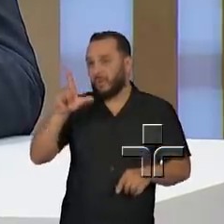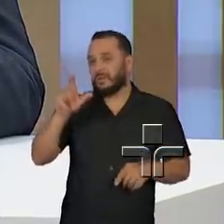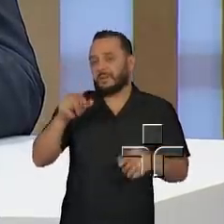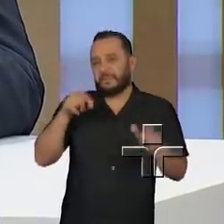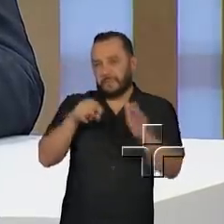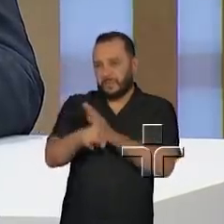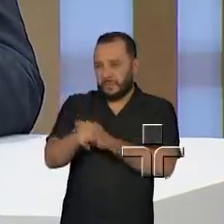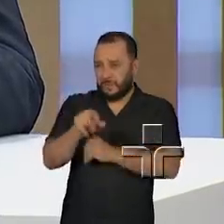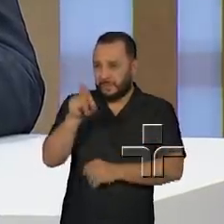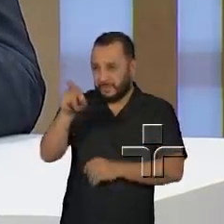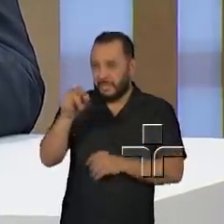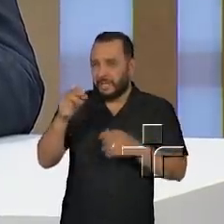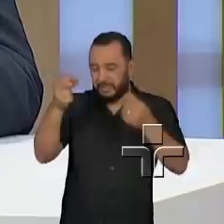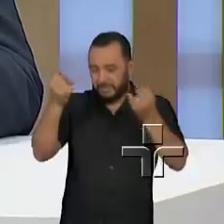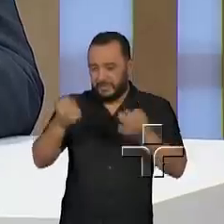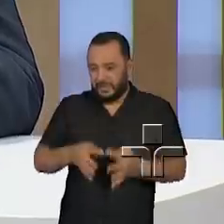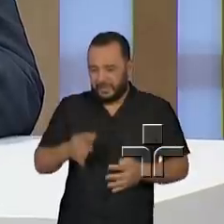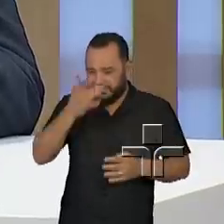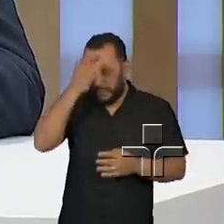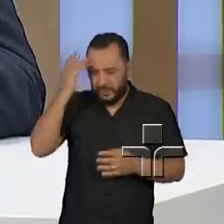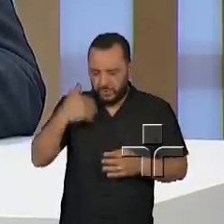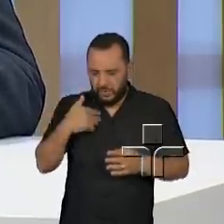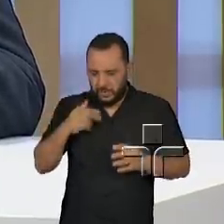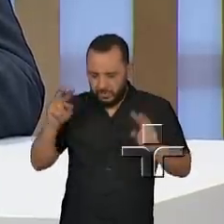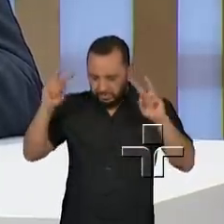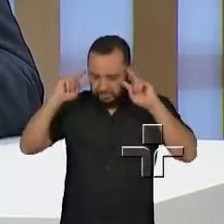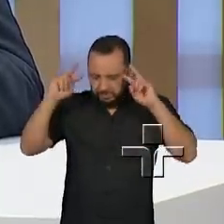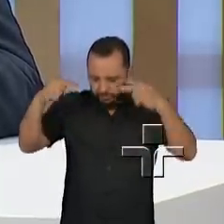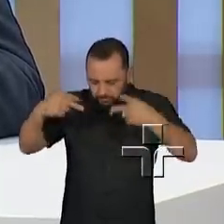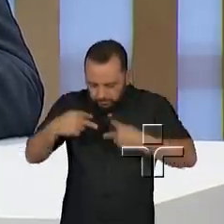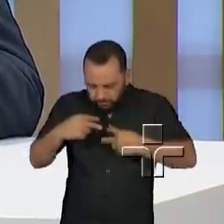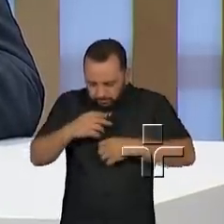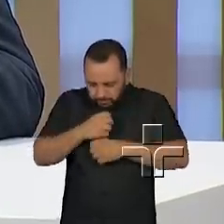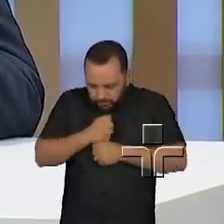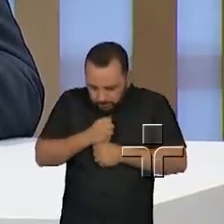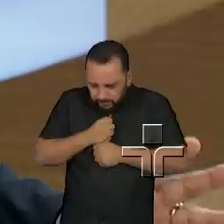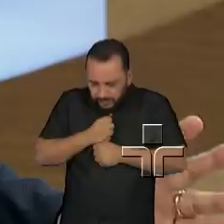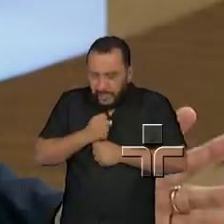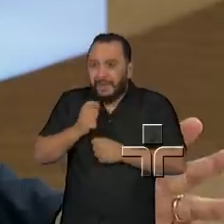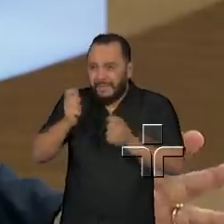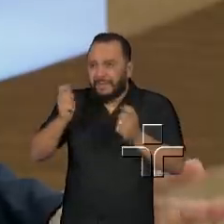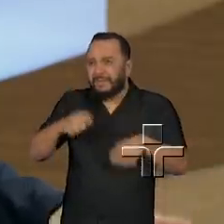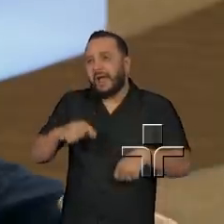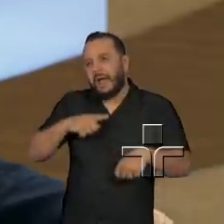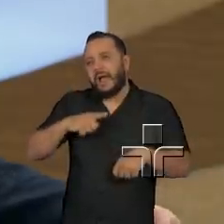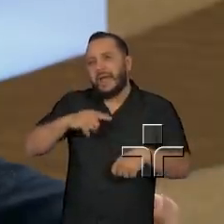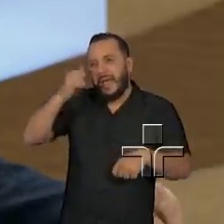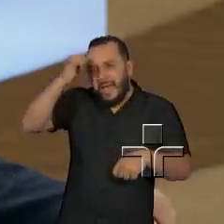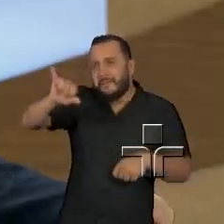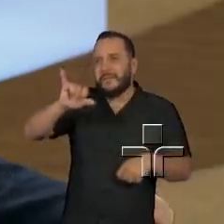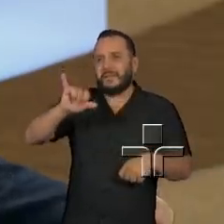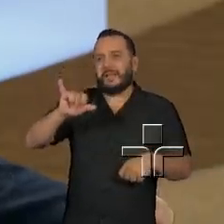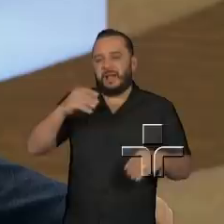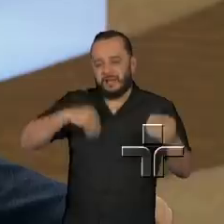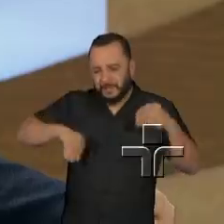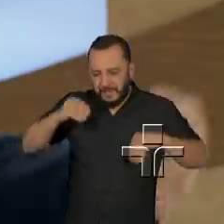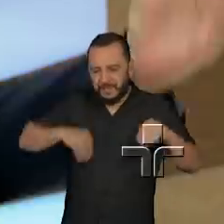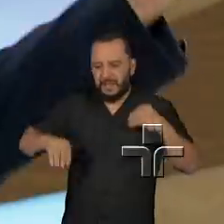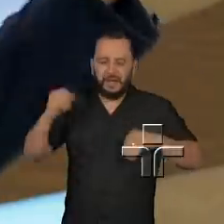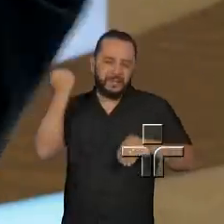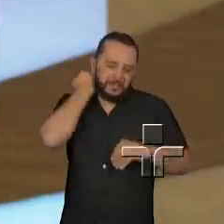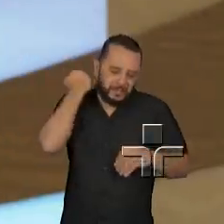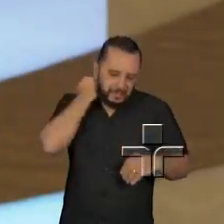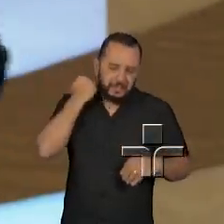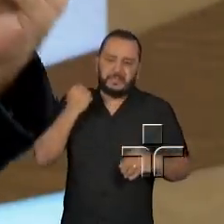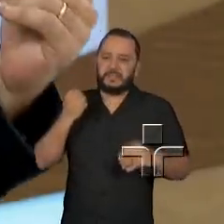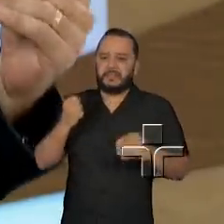senhor fala é um caminho para a gente tentar, de alguma forma, combater isso? Não, acho perfeito, Daniel. Nos